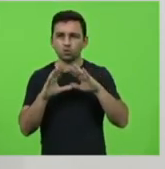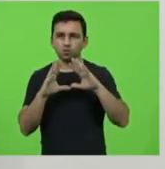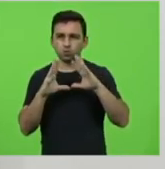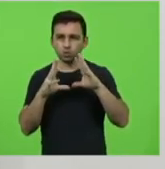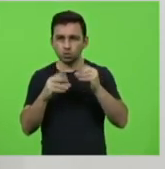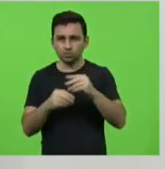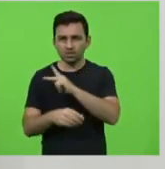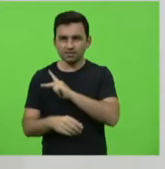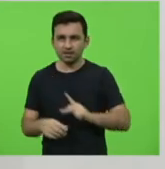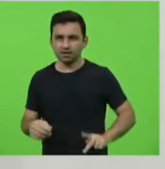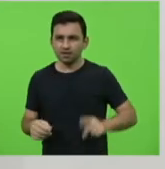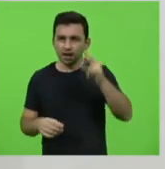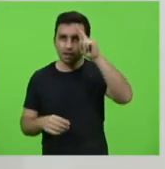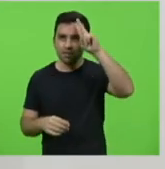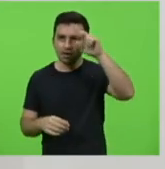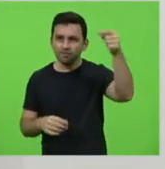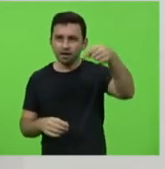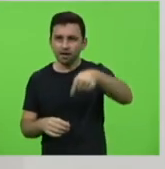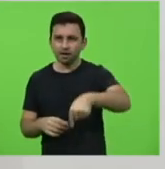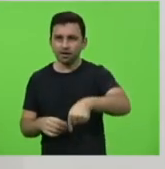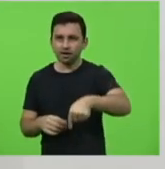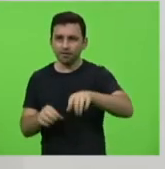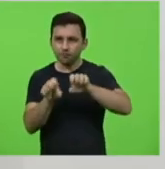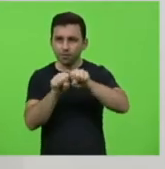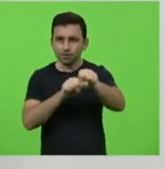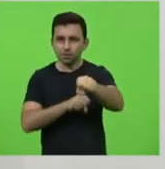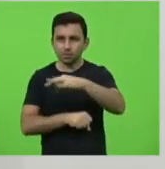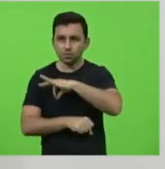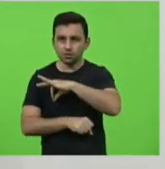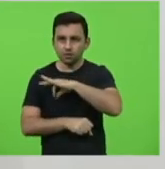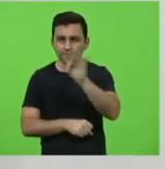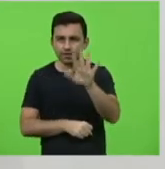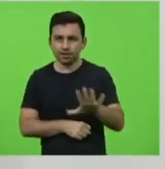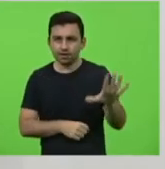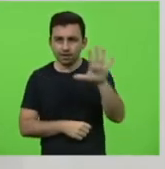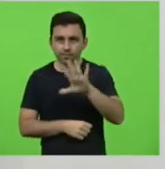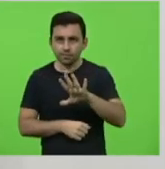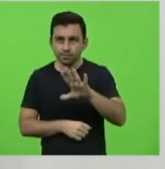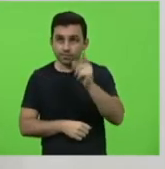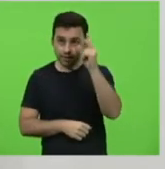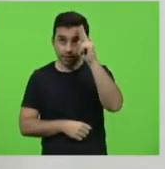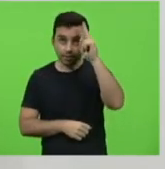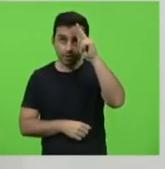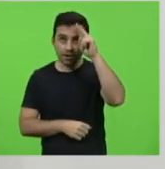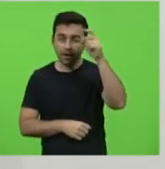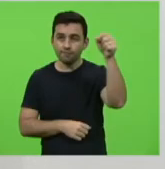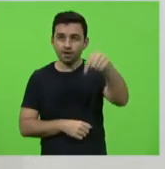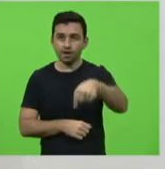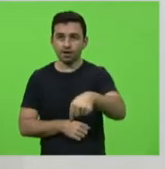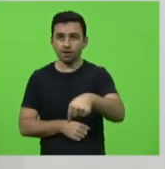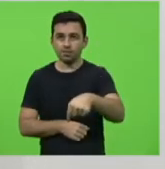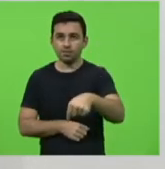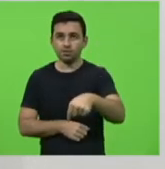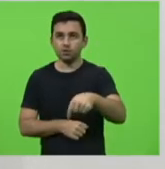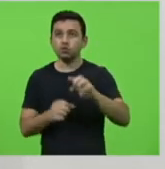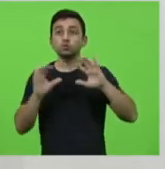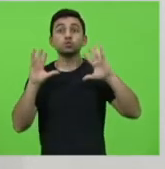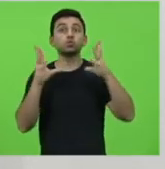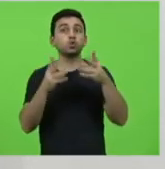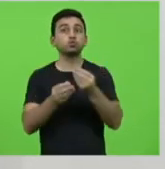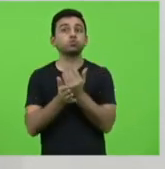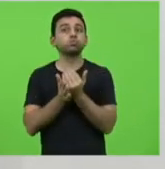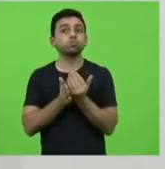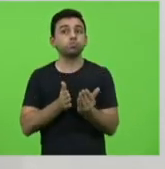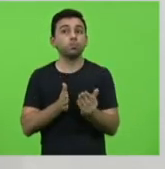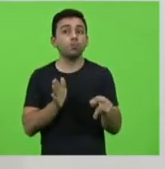esses dias, deputado Felipe Estevão, na formatura dos policiais federais? Policiais federais, que ele veio aqui. Todos remanescentes